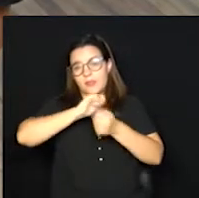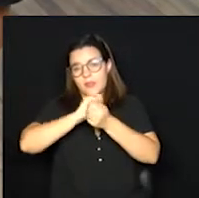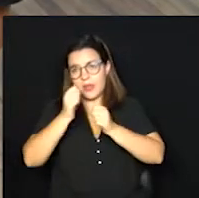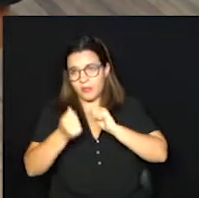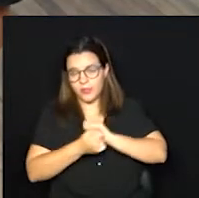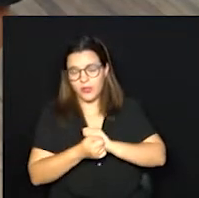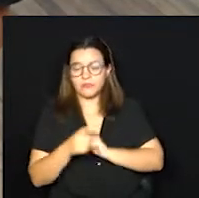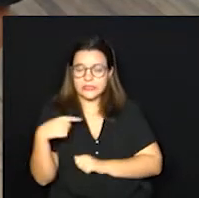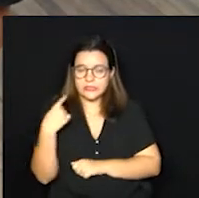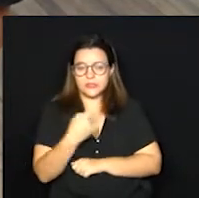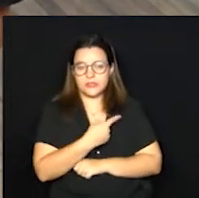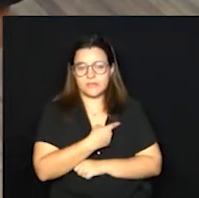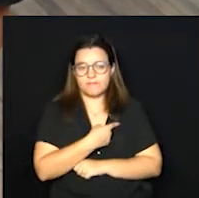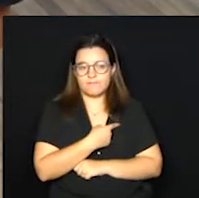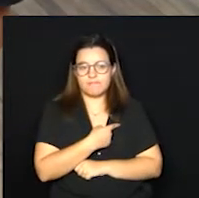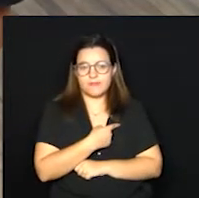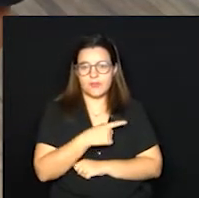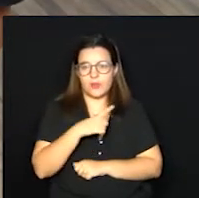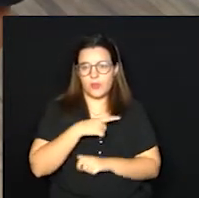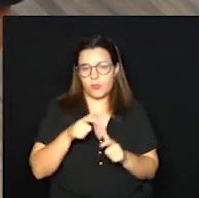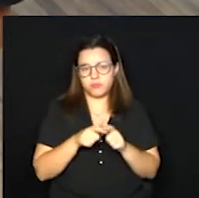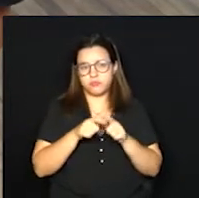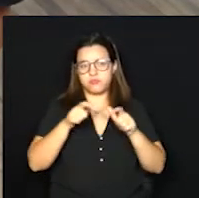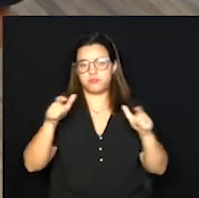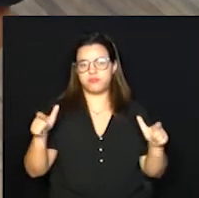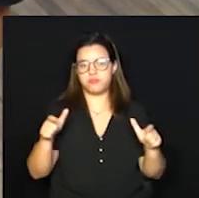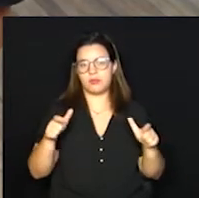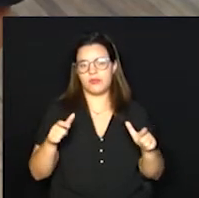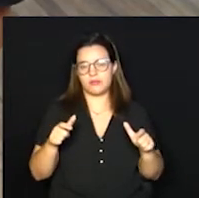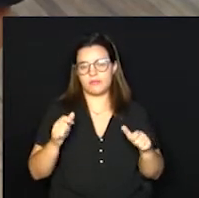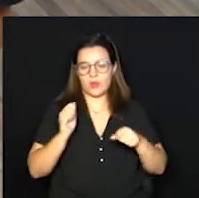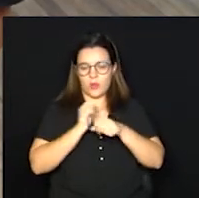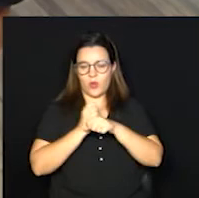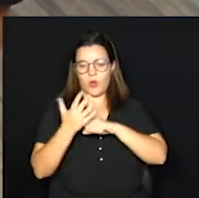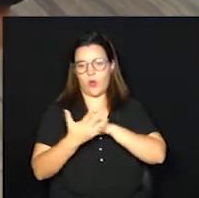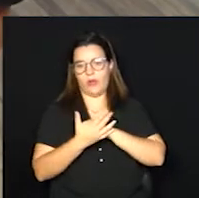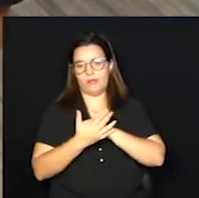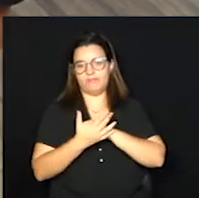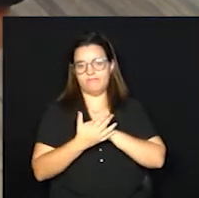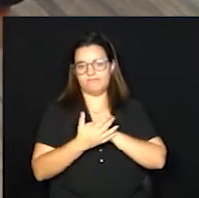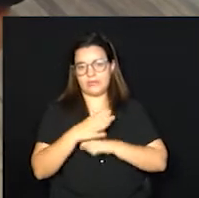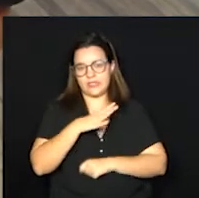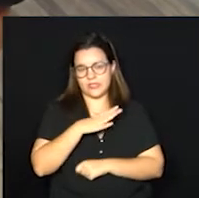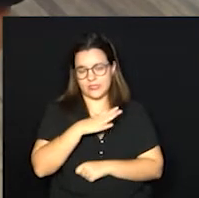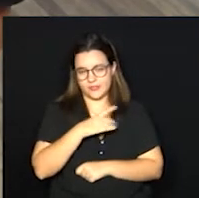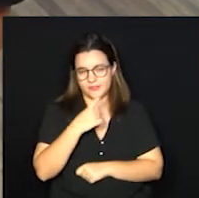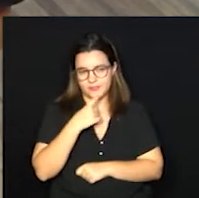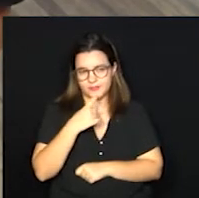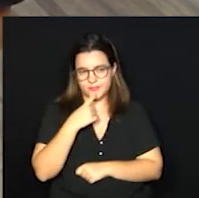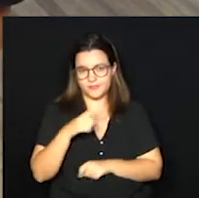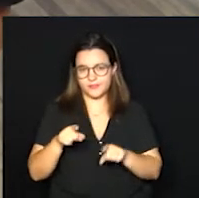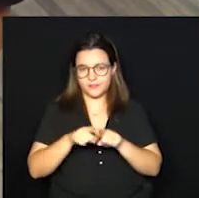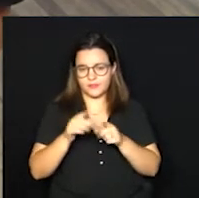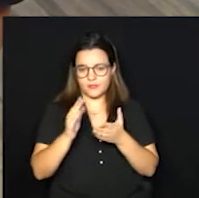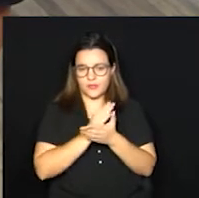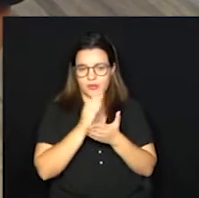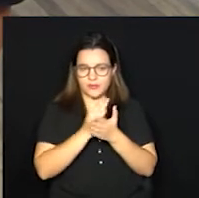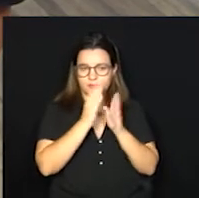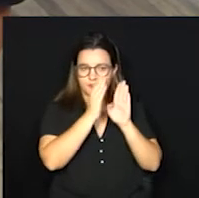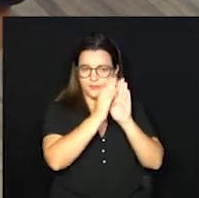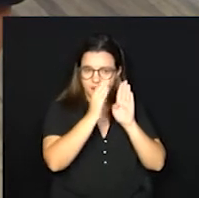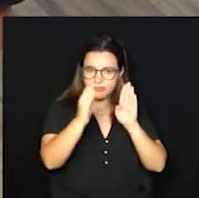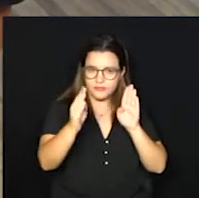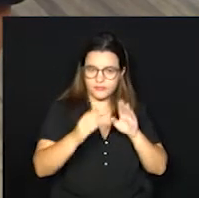a gente não tenha um aumento nos casos da Covid-19 no nosso município. E as bibliotecas na nossa